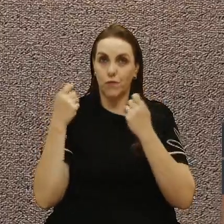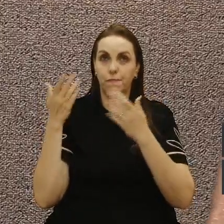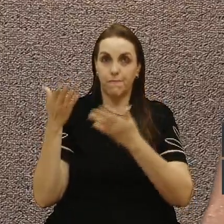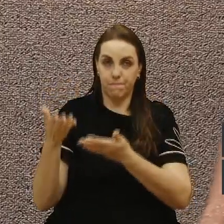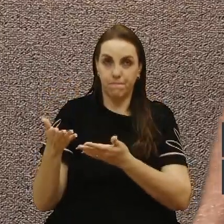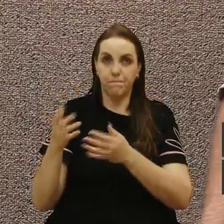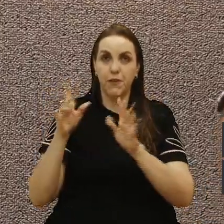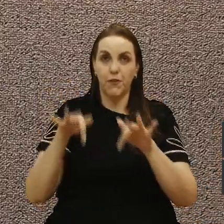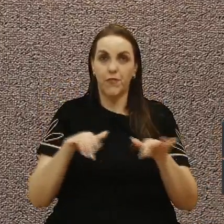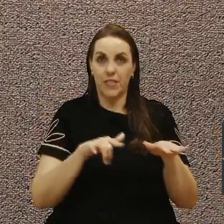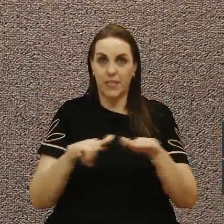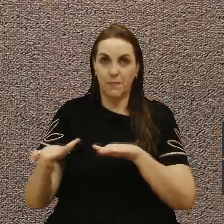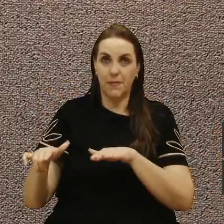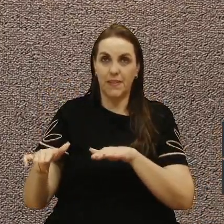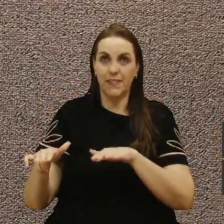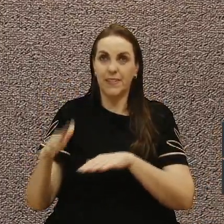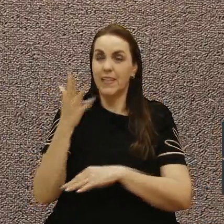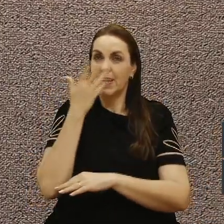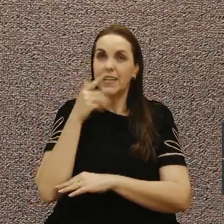elas estarão lá,